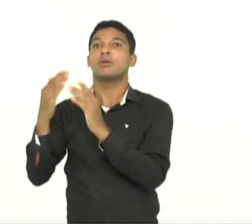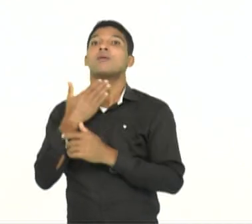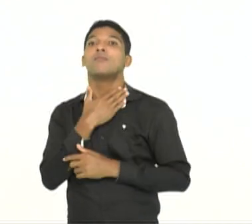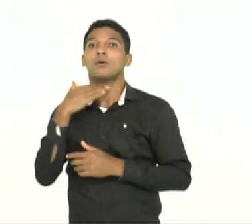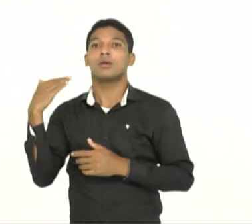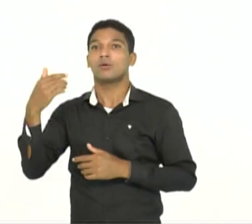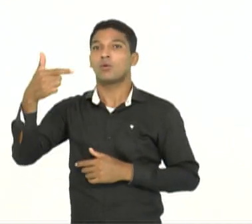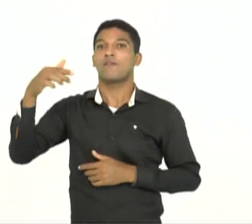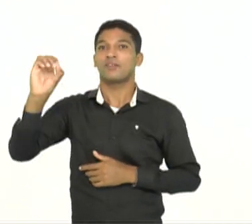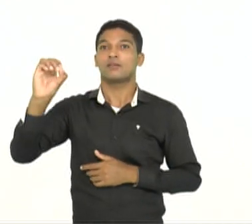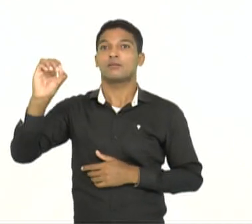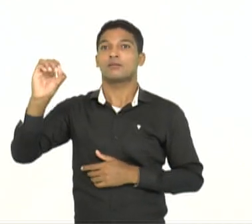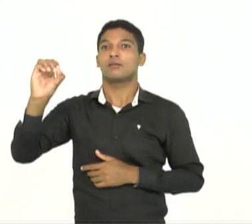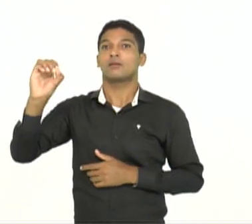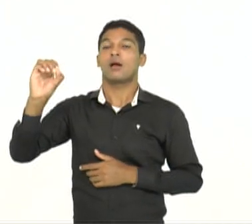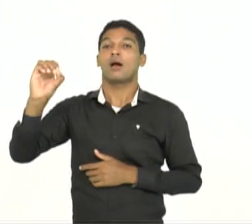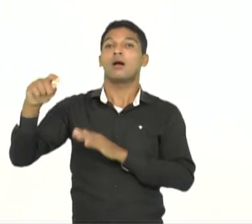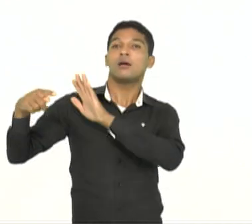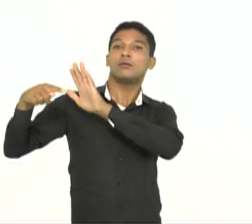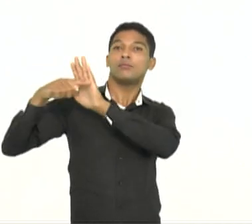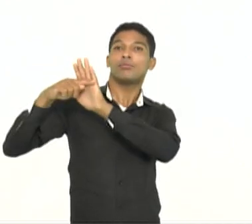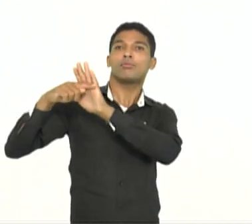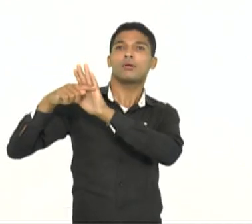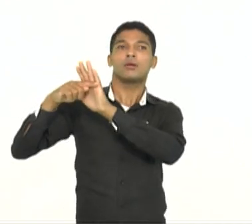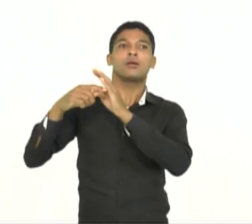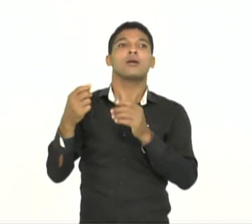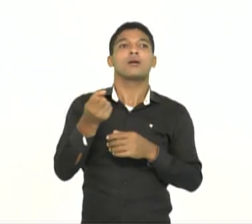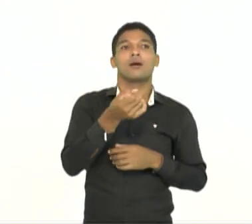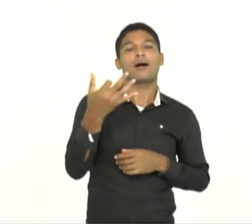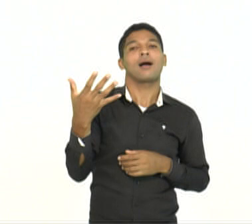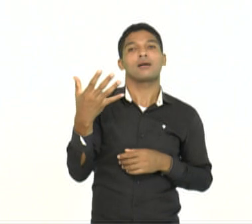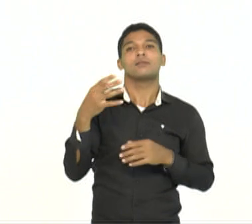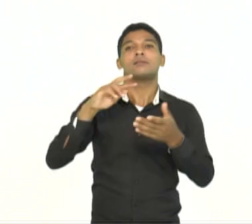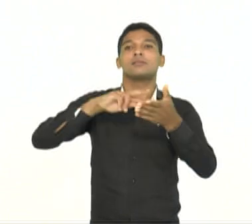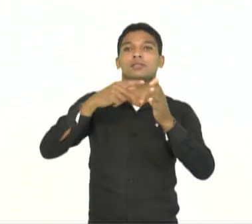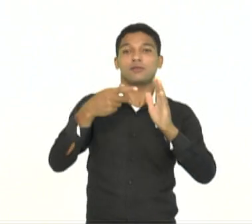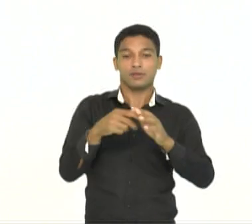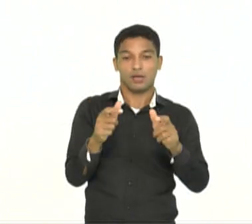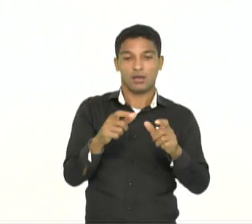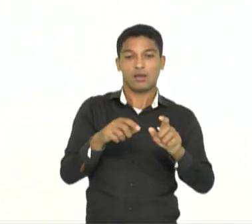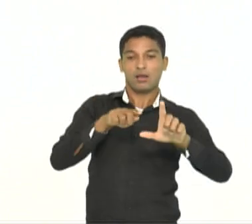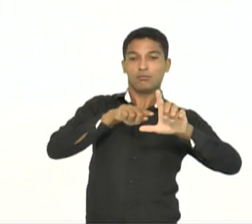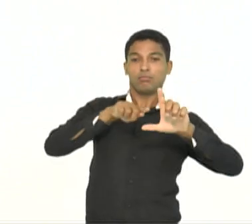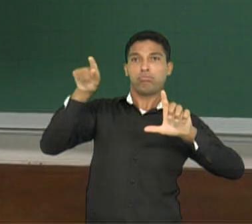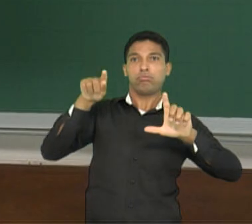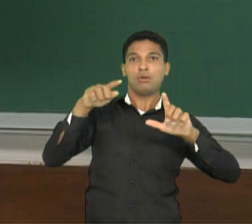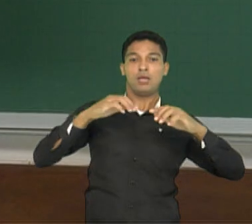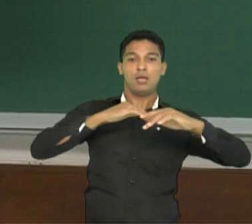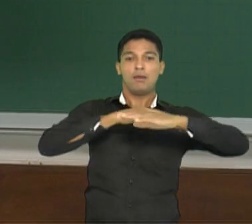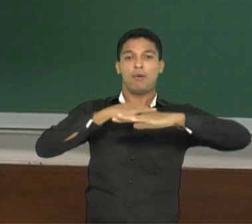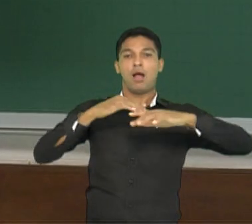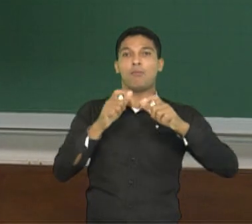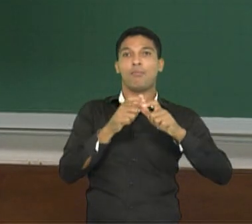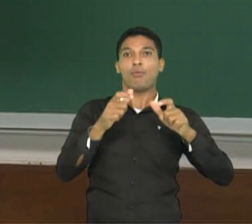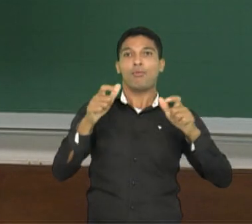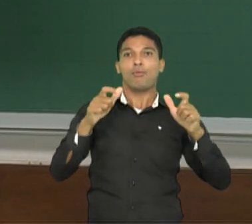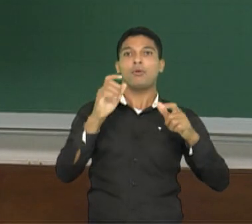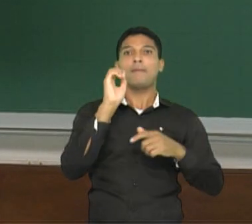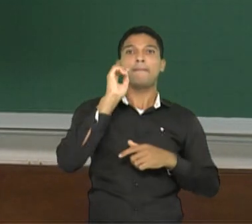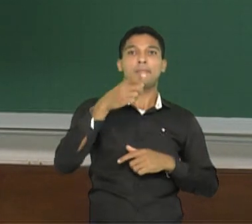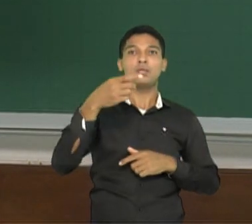foi o crescimento da população ali? Para 1030. Esse é o crescimento que a gente chama de crescimento natural